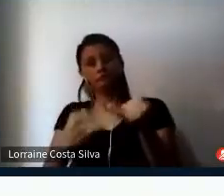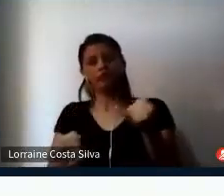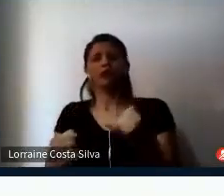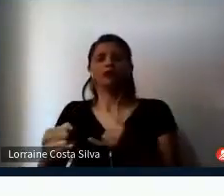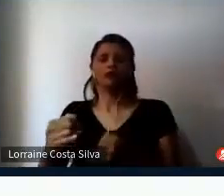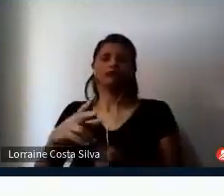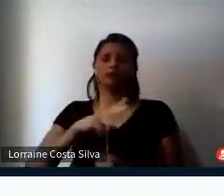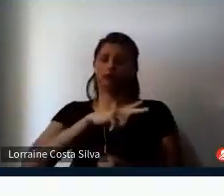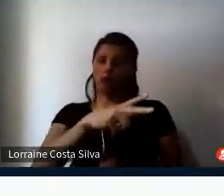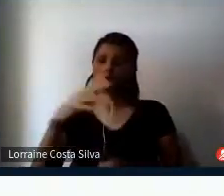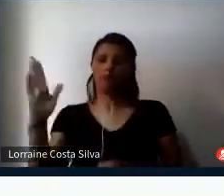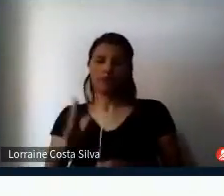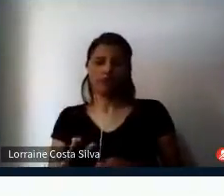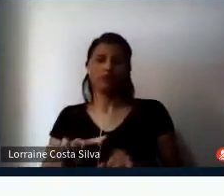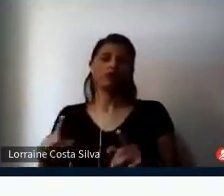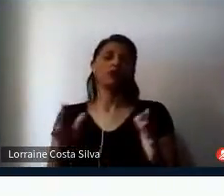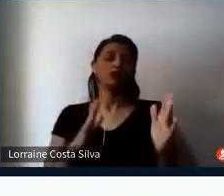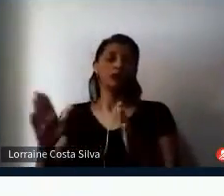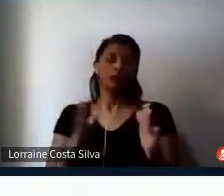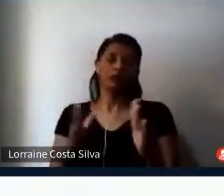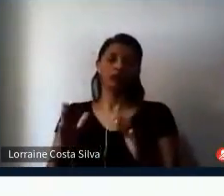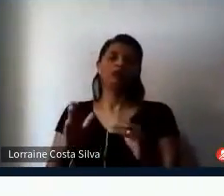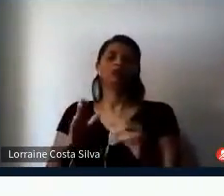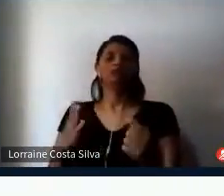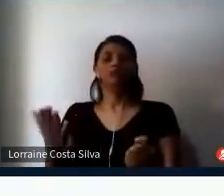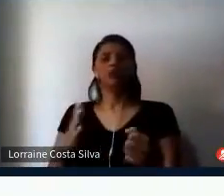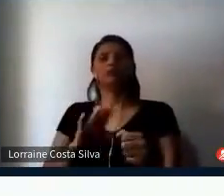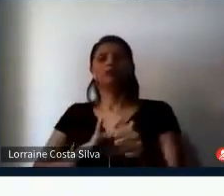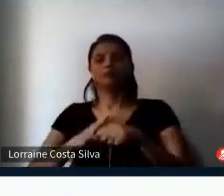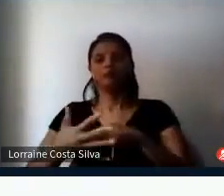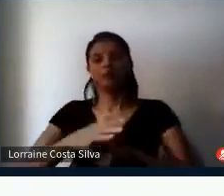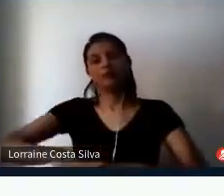durante a pandemia de Covid-19. É isso que eu tinha para falar para